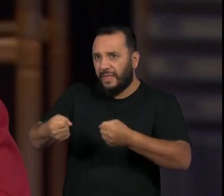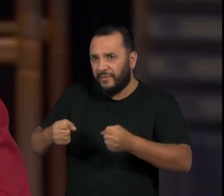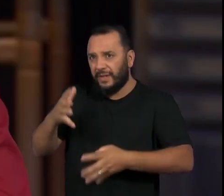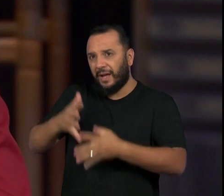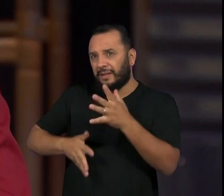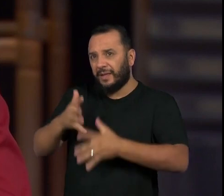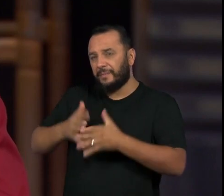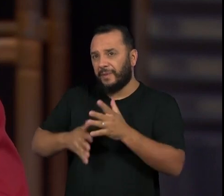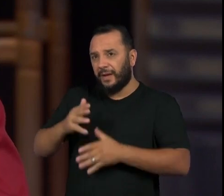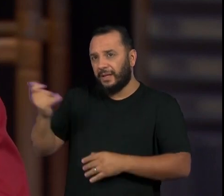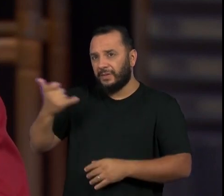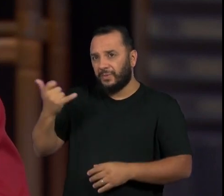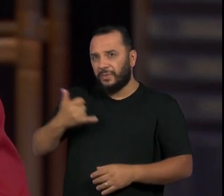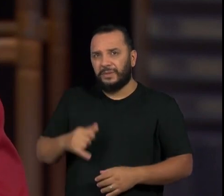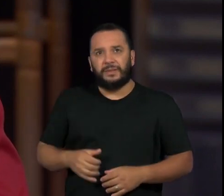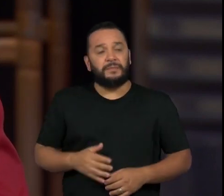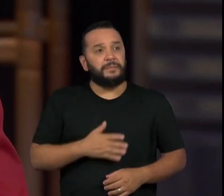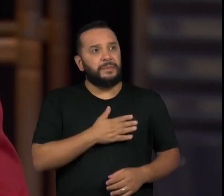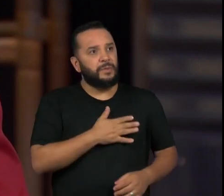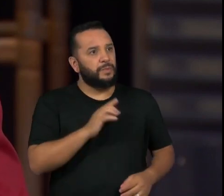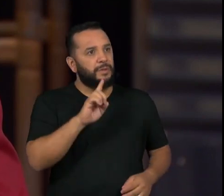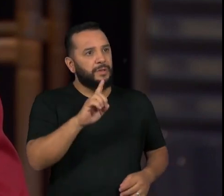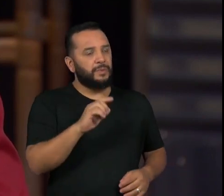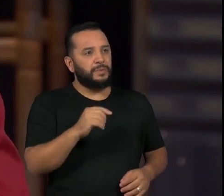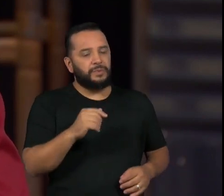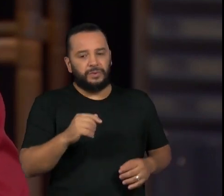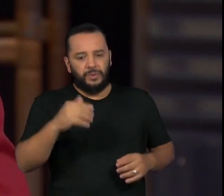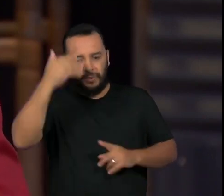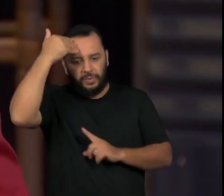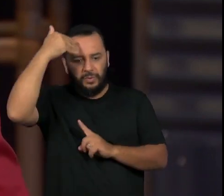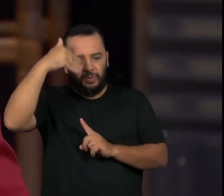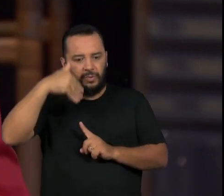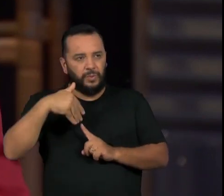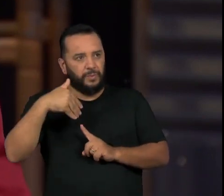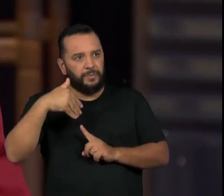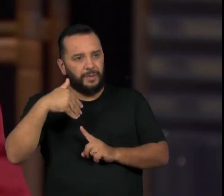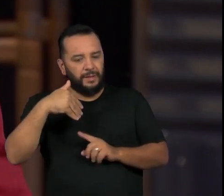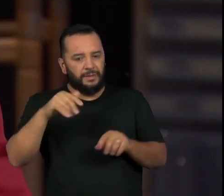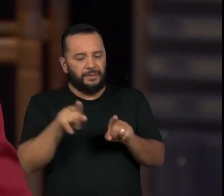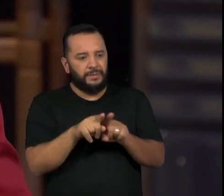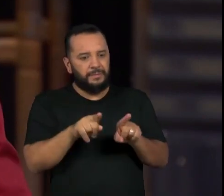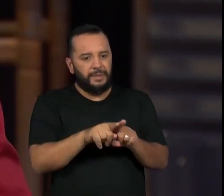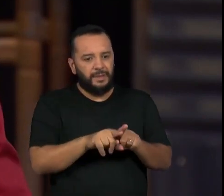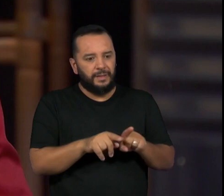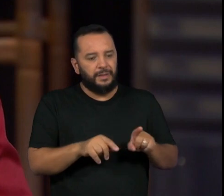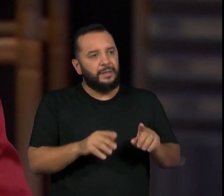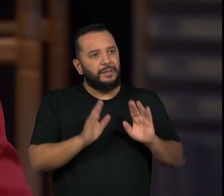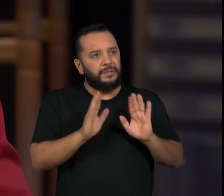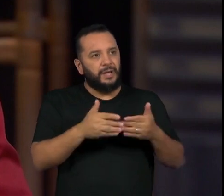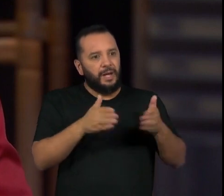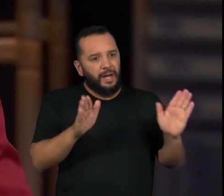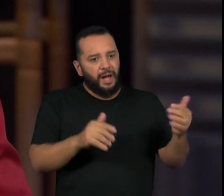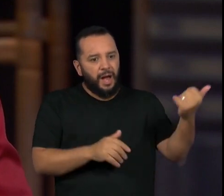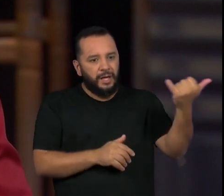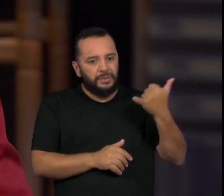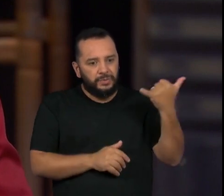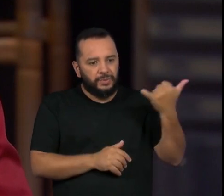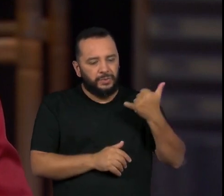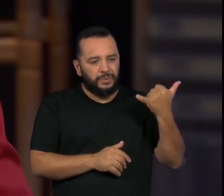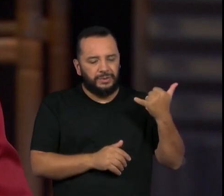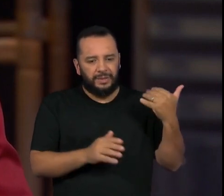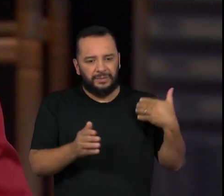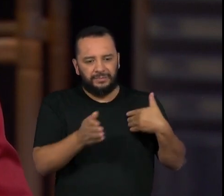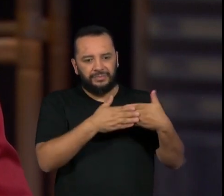Deus, nunca tinha ligado esses pontos, culpa e a escuta sendo destroçada. Exato. Que